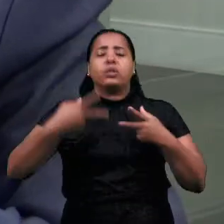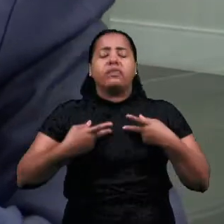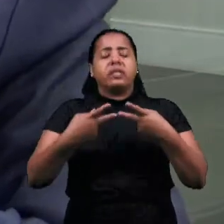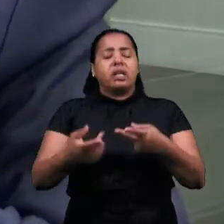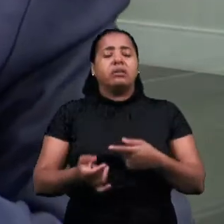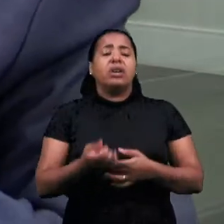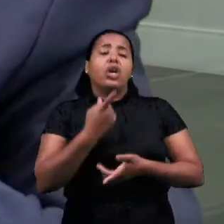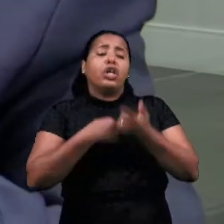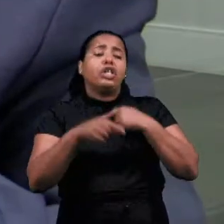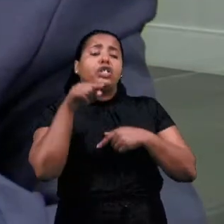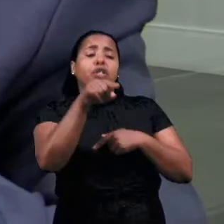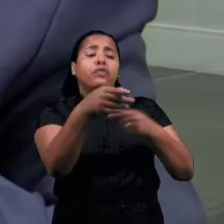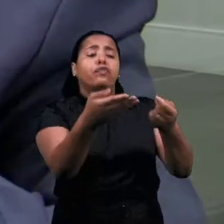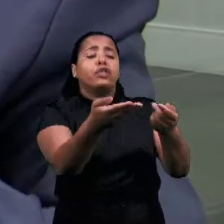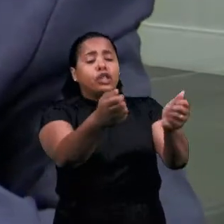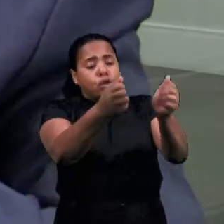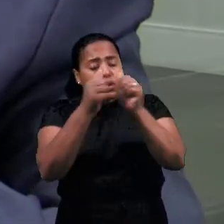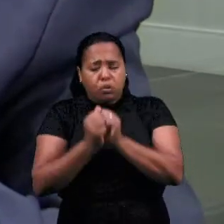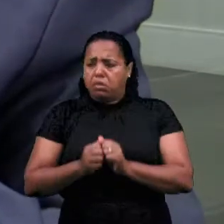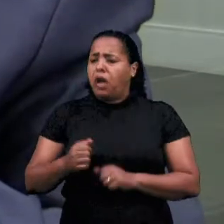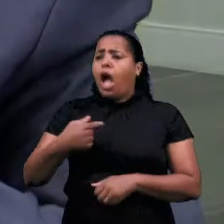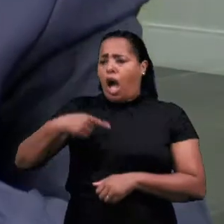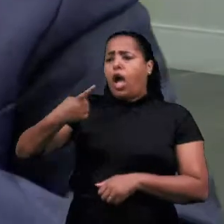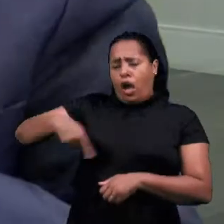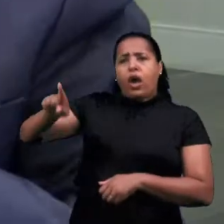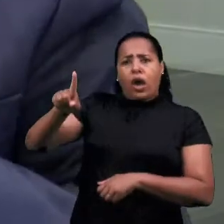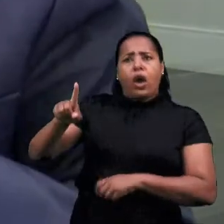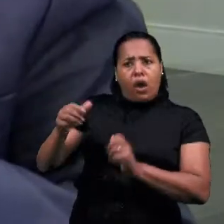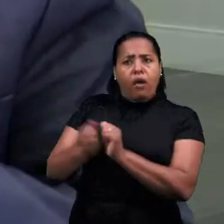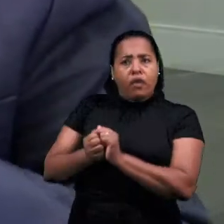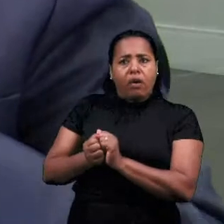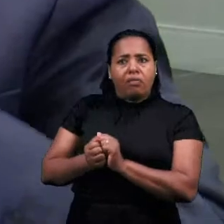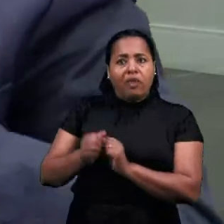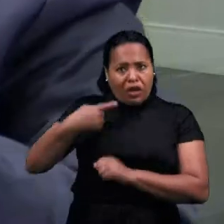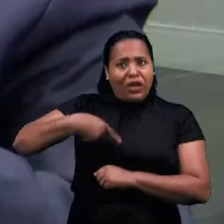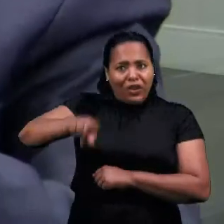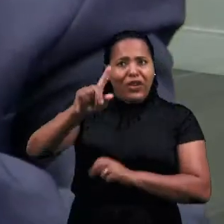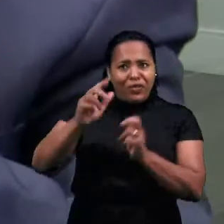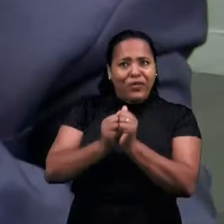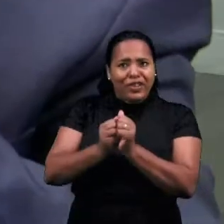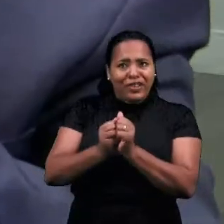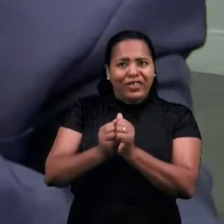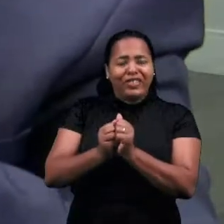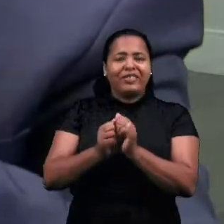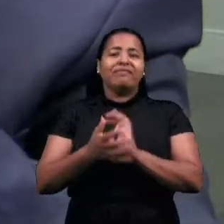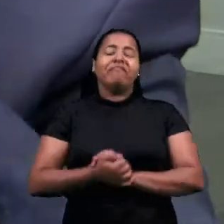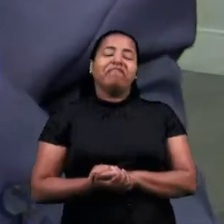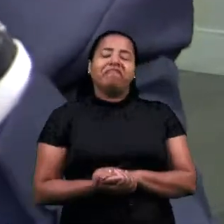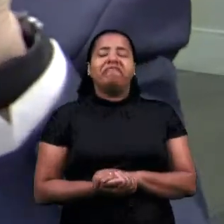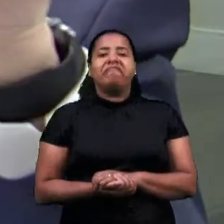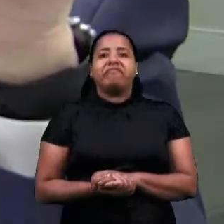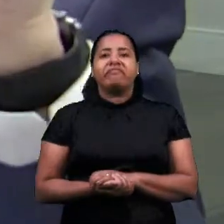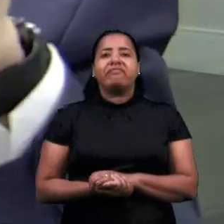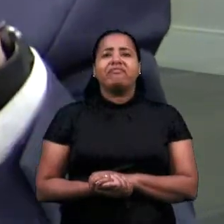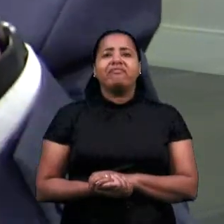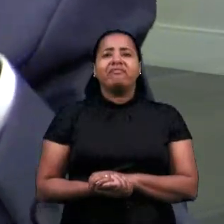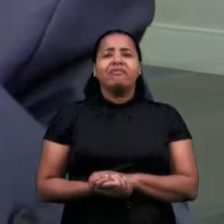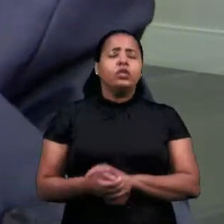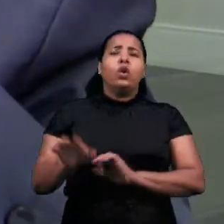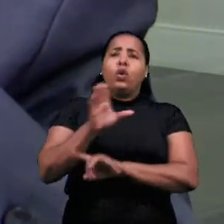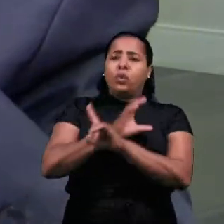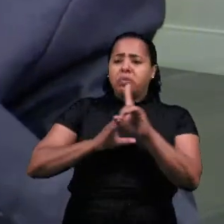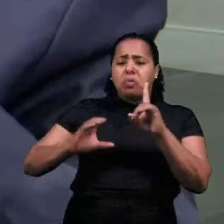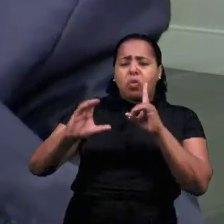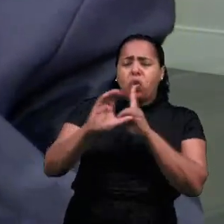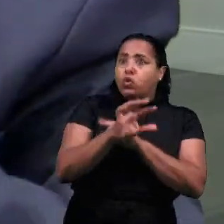fosse comigo. Eu falei: eu vou. E eu fui. Já aí a gente foi num culto só, eu